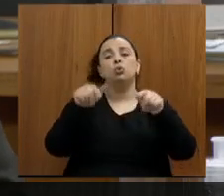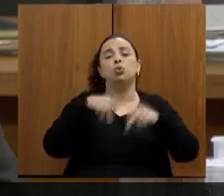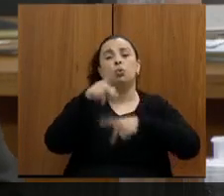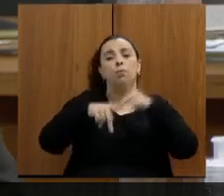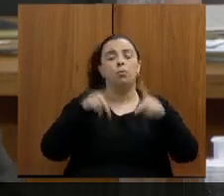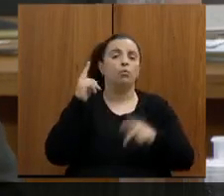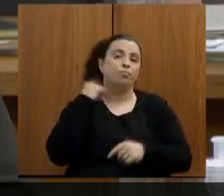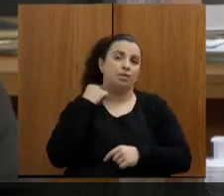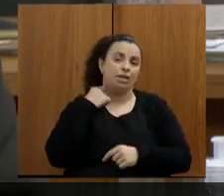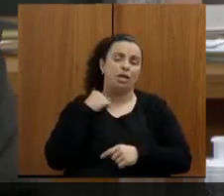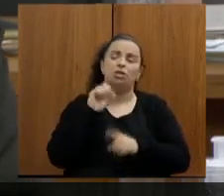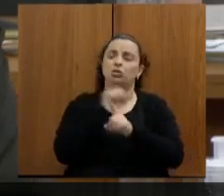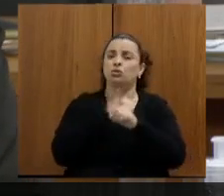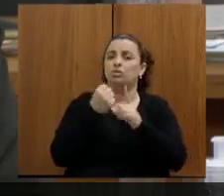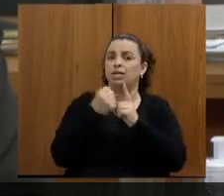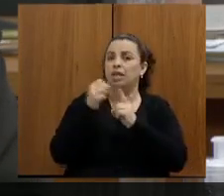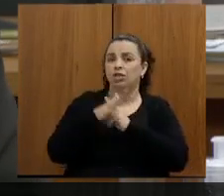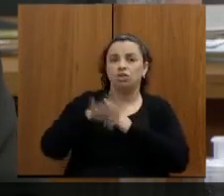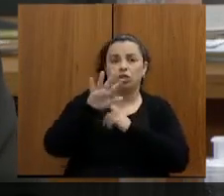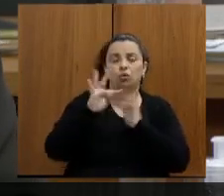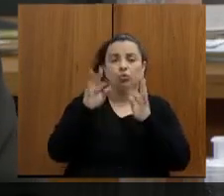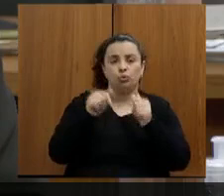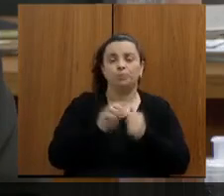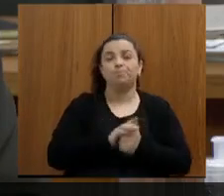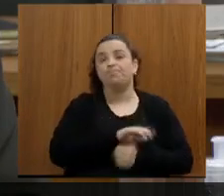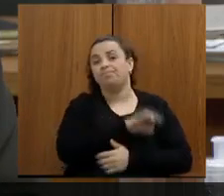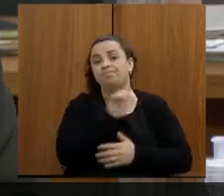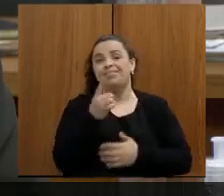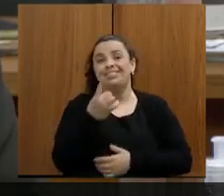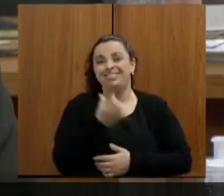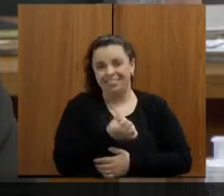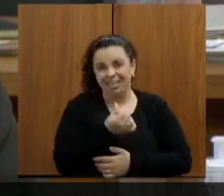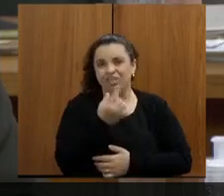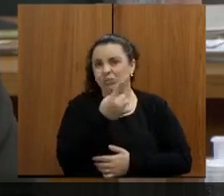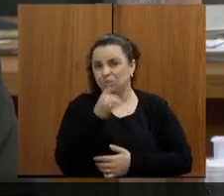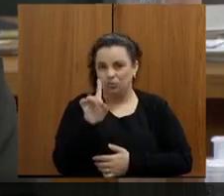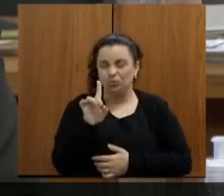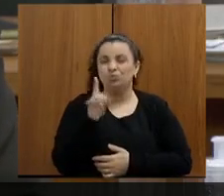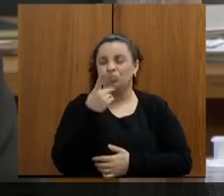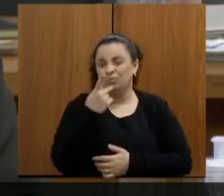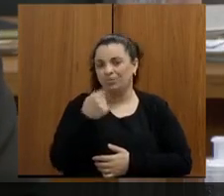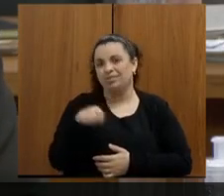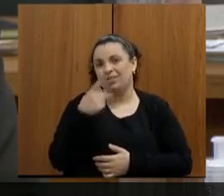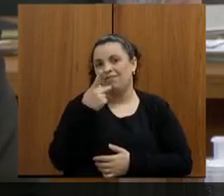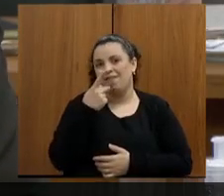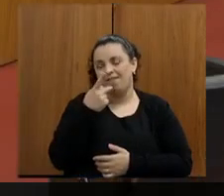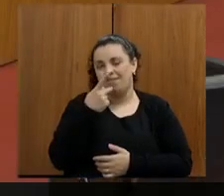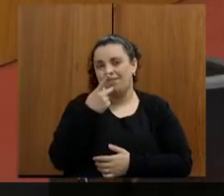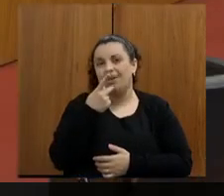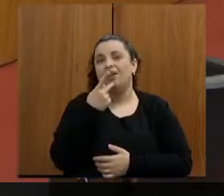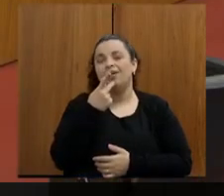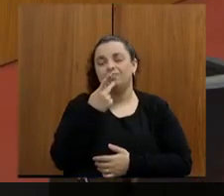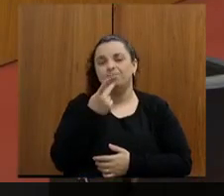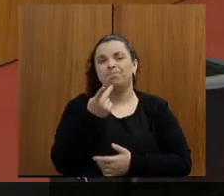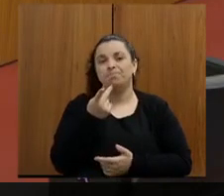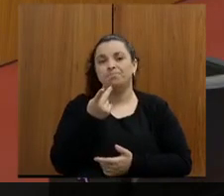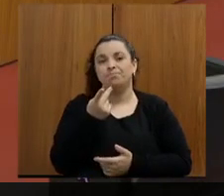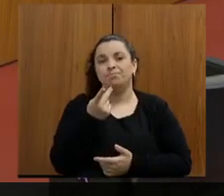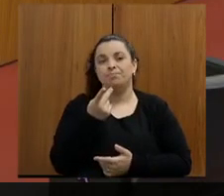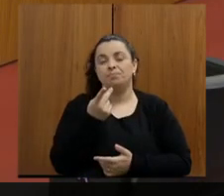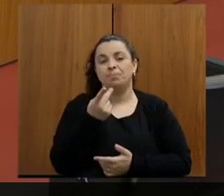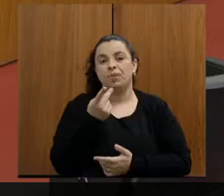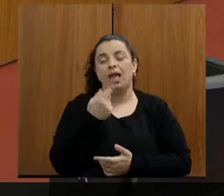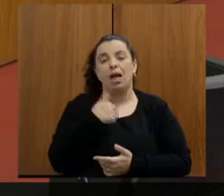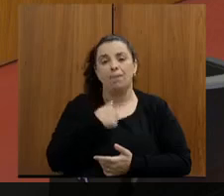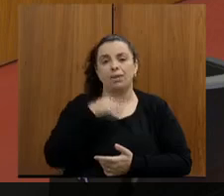toda a sociedade sexto e último ponto que não posso deixar de levar a minha